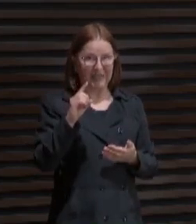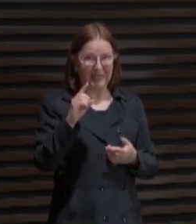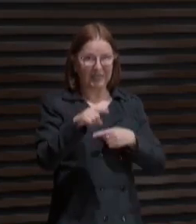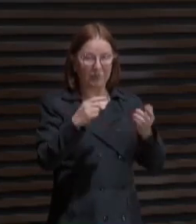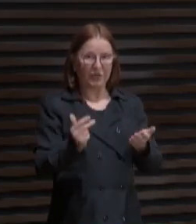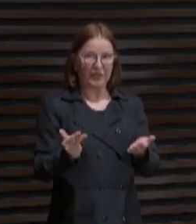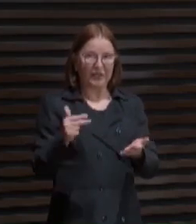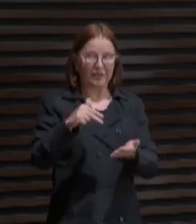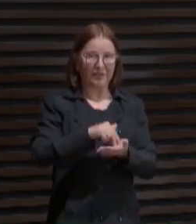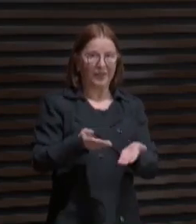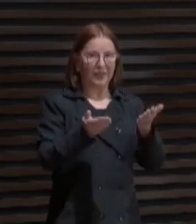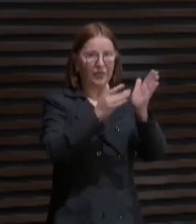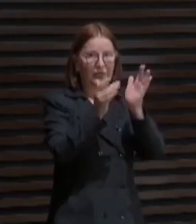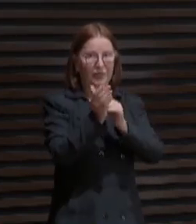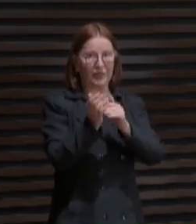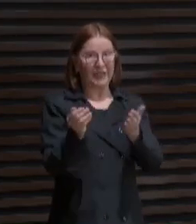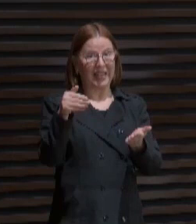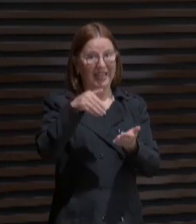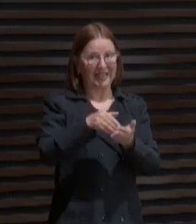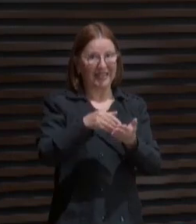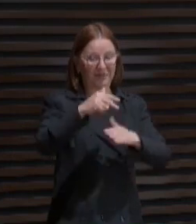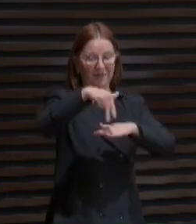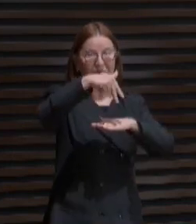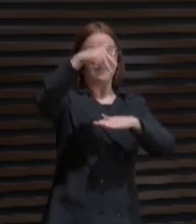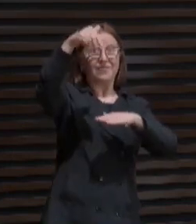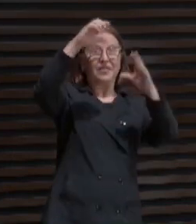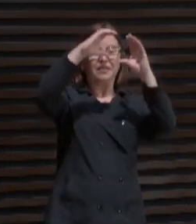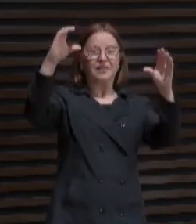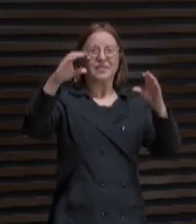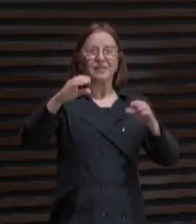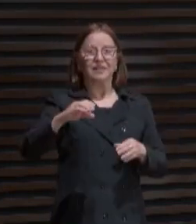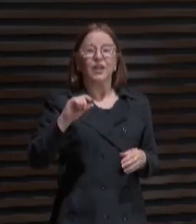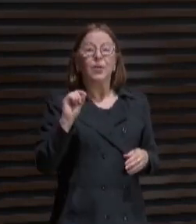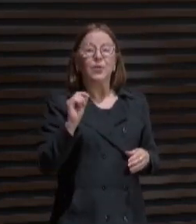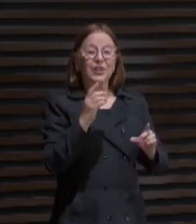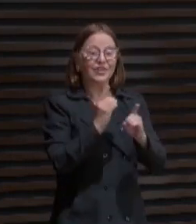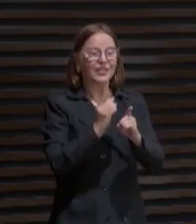céu, como reagiram os discípulos.